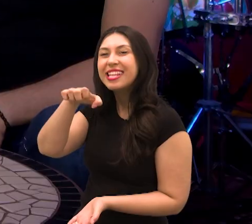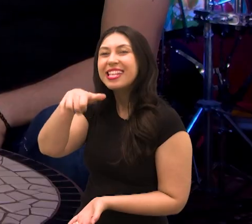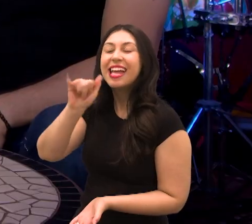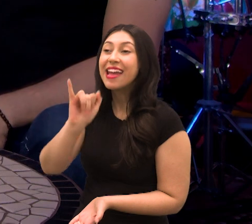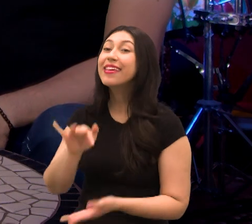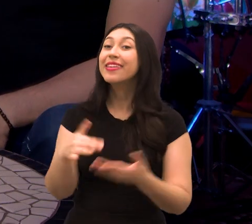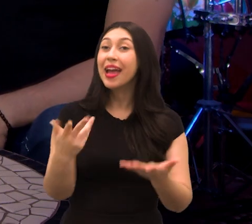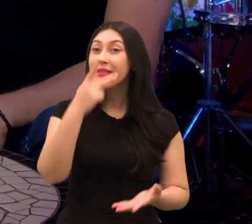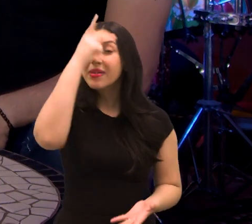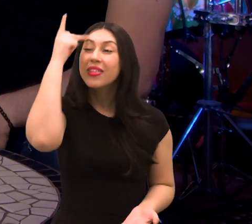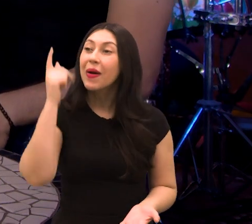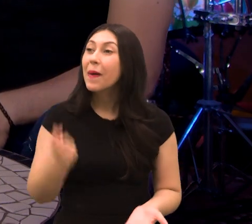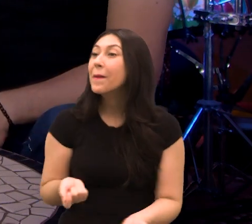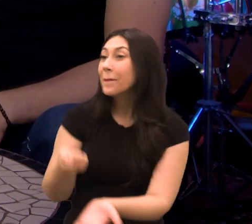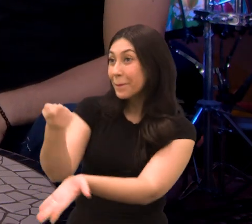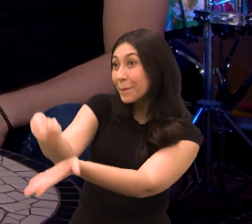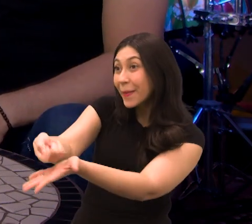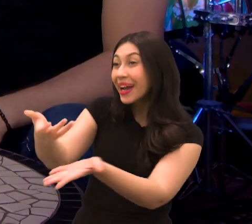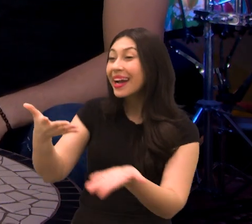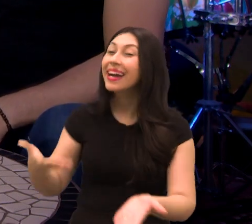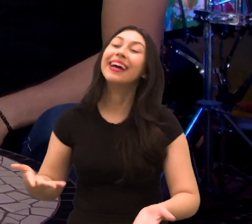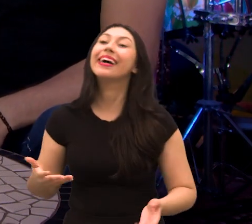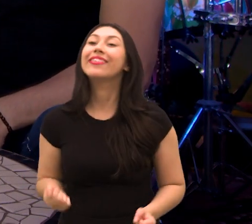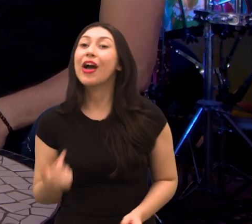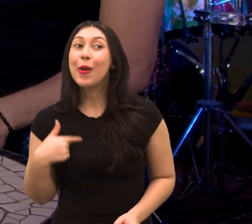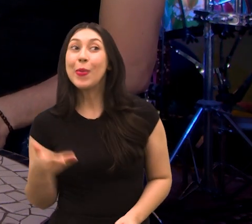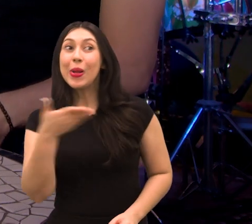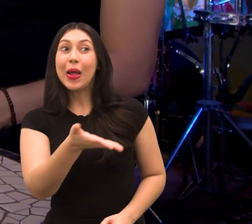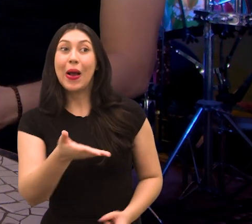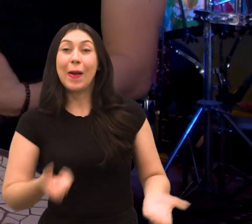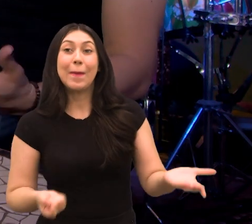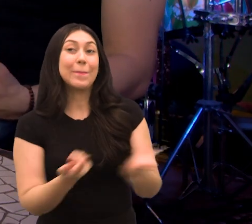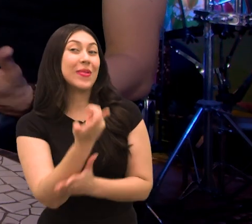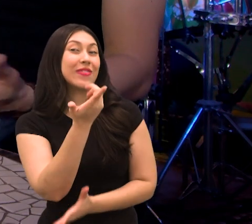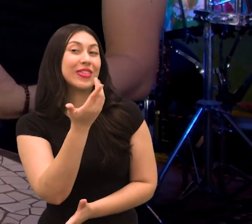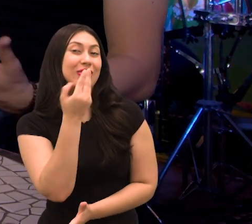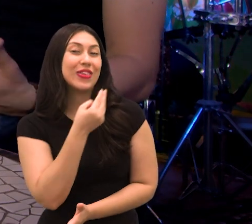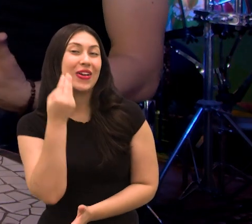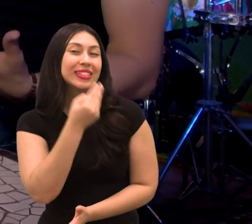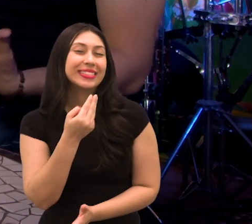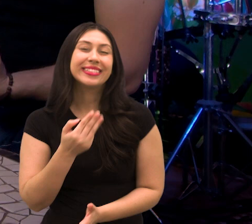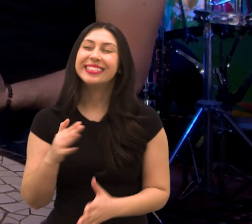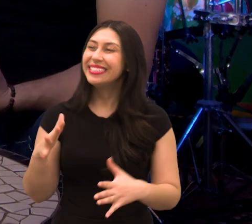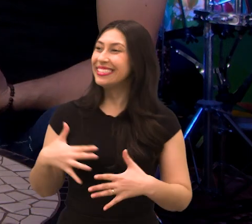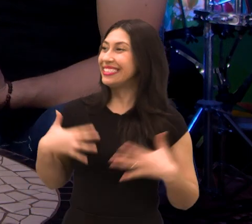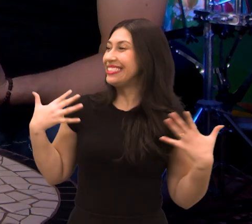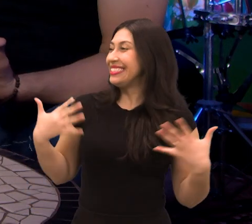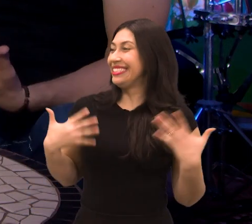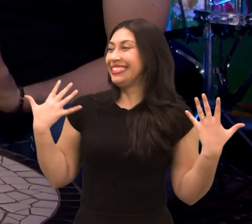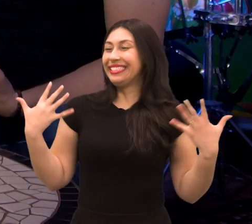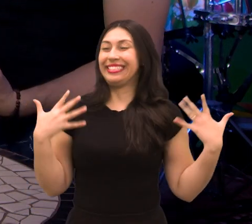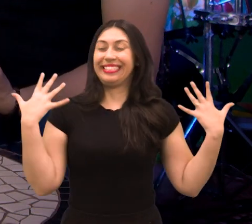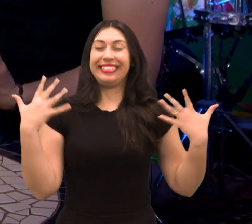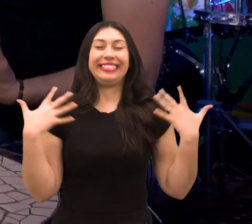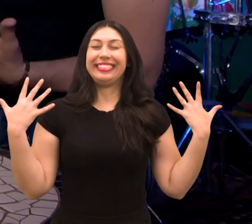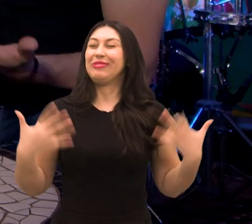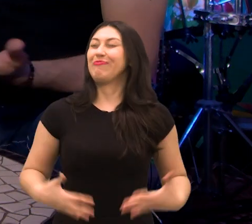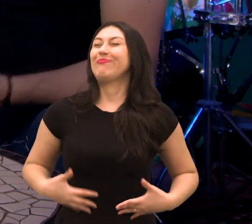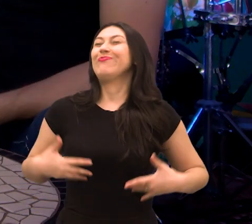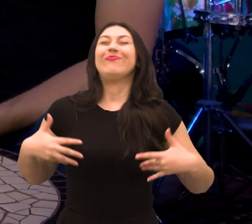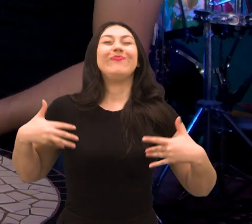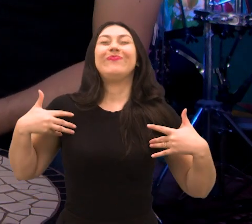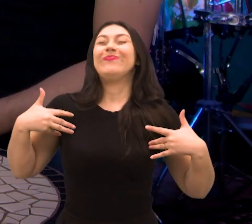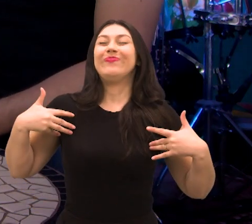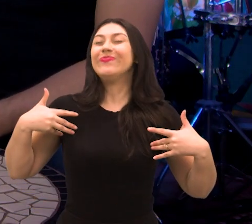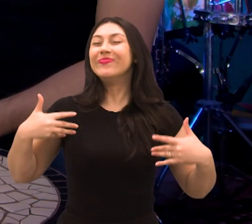dinheirinho, para comprar doce na venda, né? E aí aquilo me enchia de